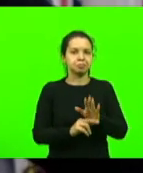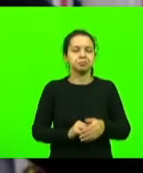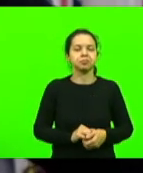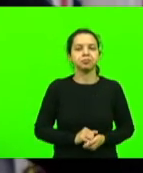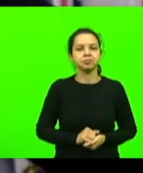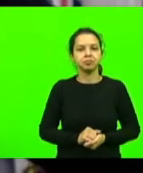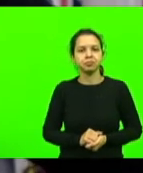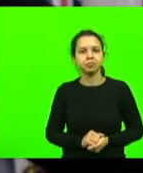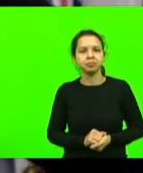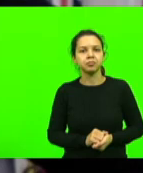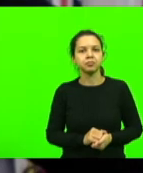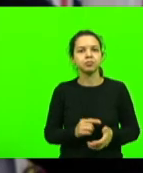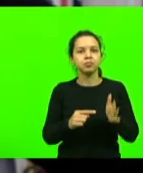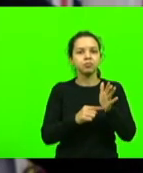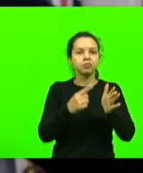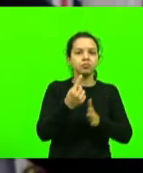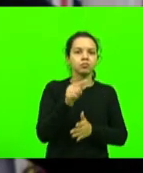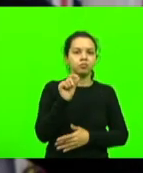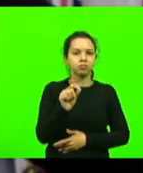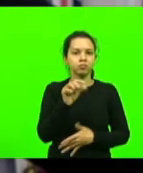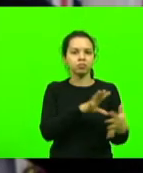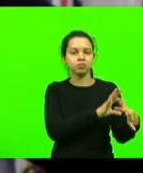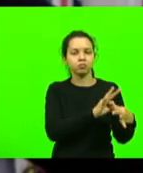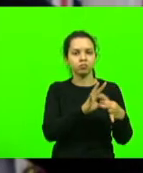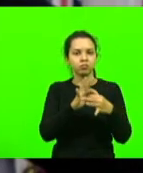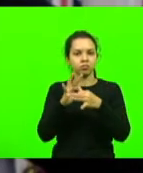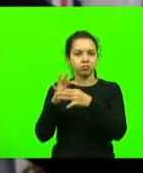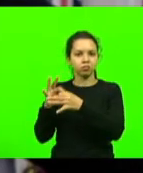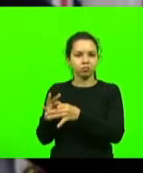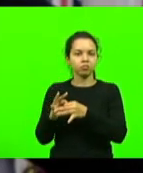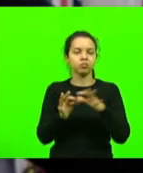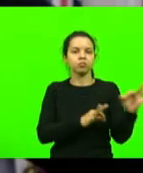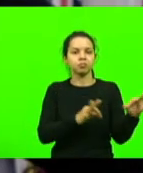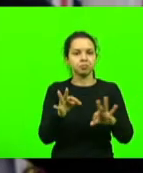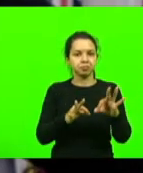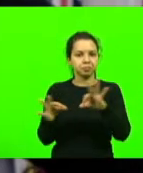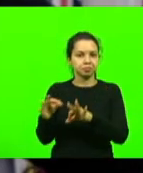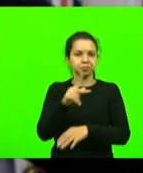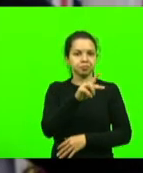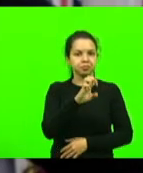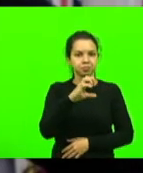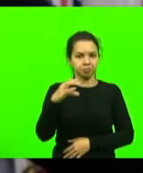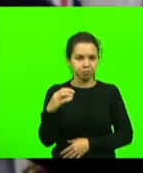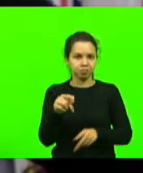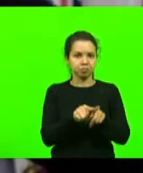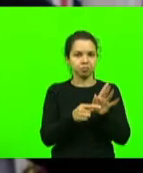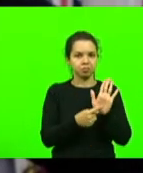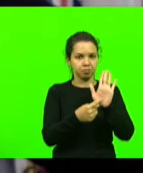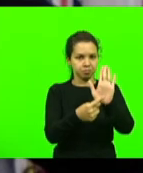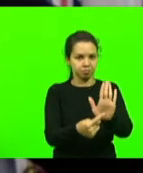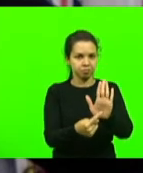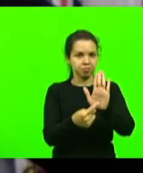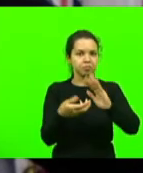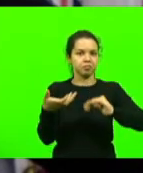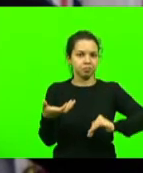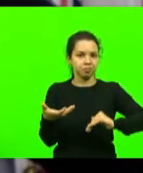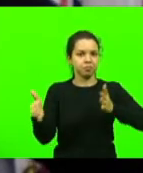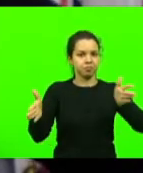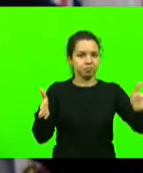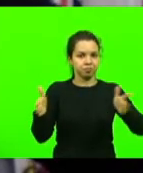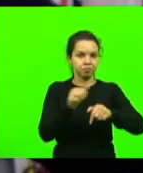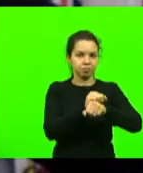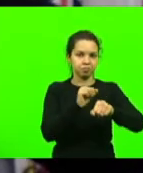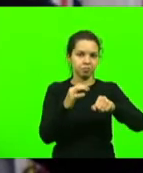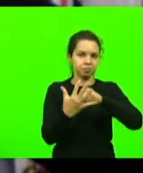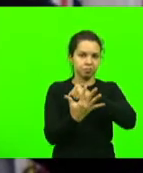é o primeiro. É o contexto da formulação da PEC e apresentação ao congresso é de uma pandemia que